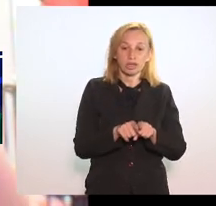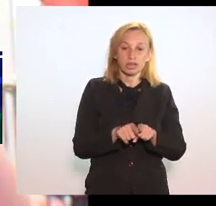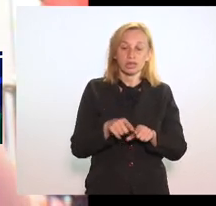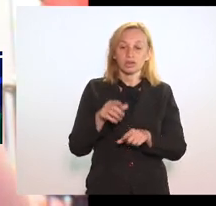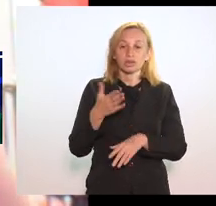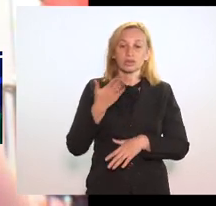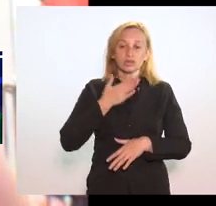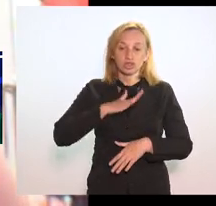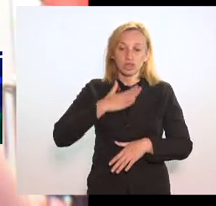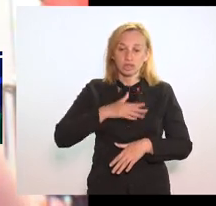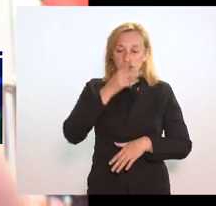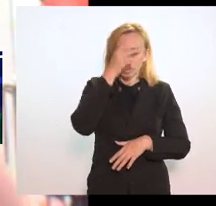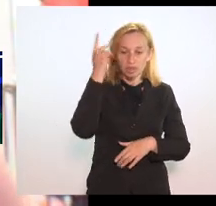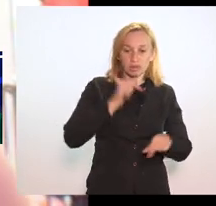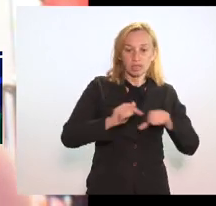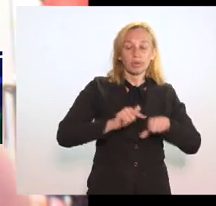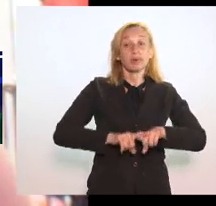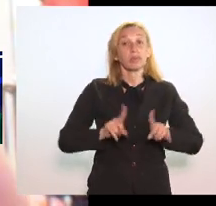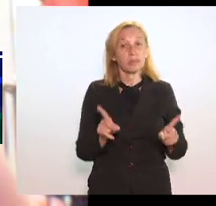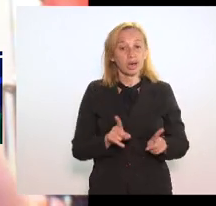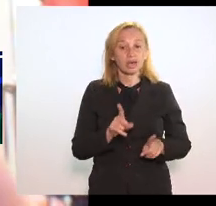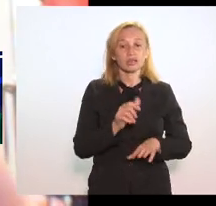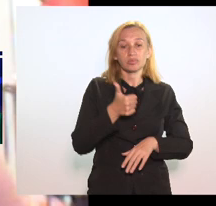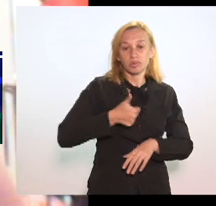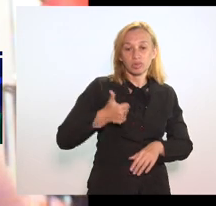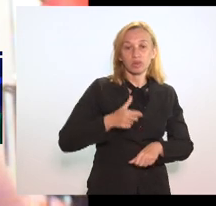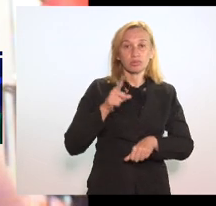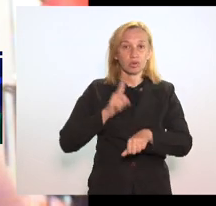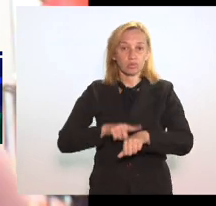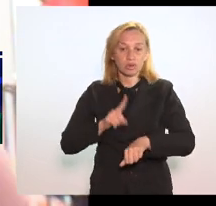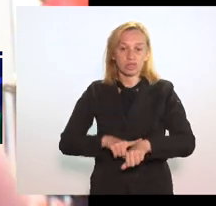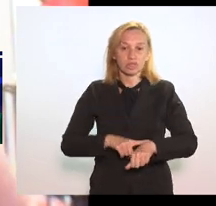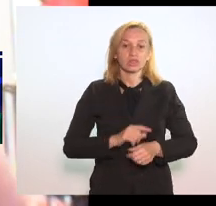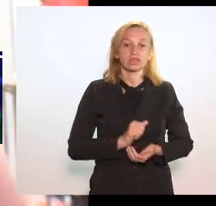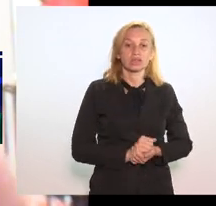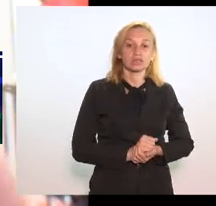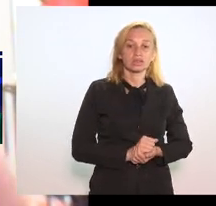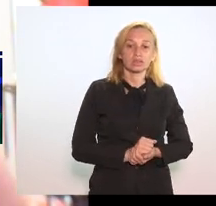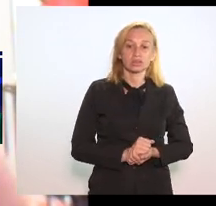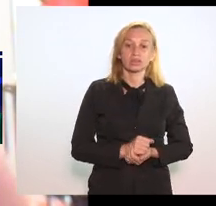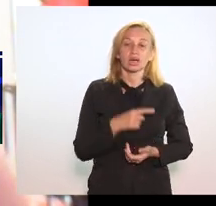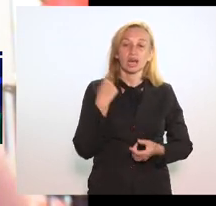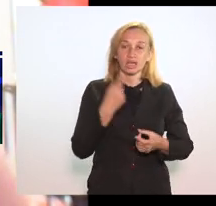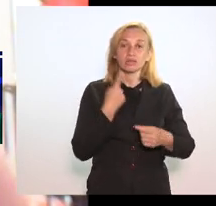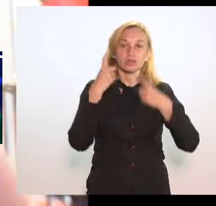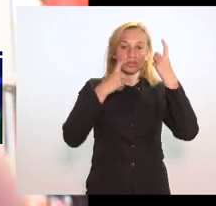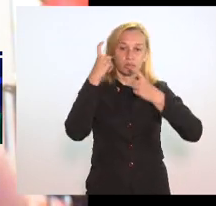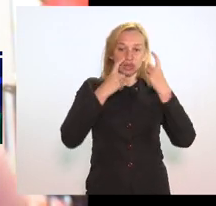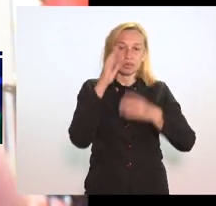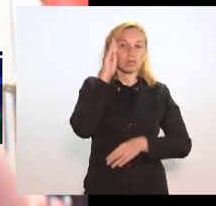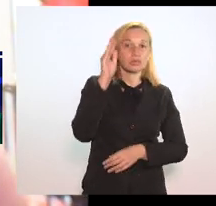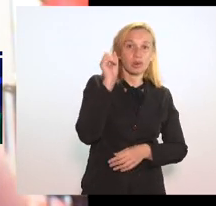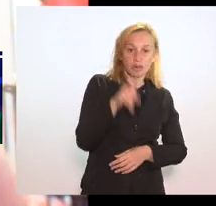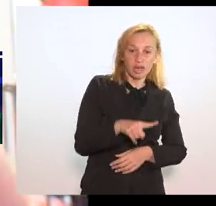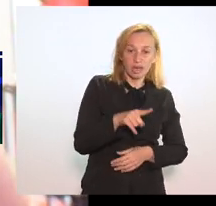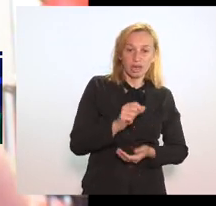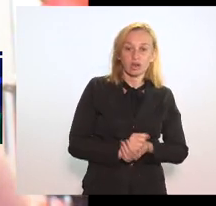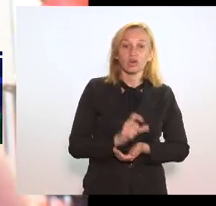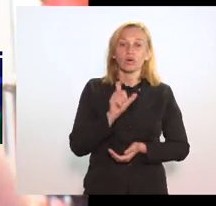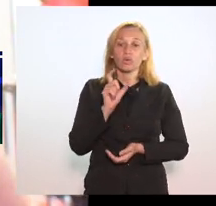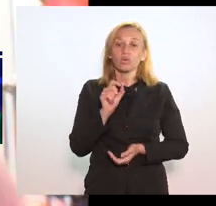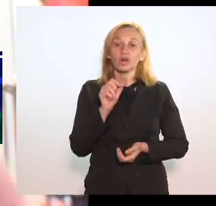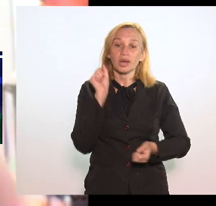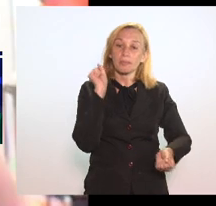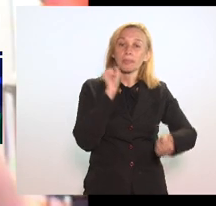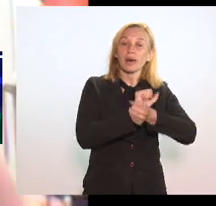do Trabalhador Mas de qualquer forma nesse primeiro momento Essa nambu a nossa preocupação principal que é o que